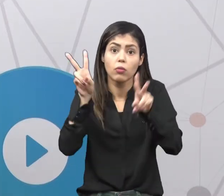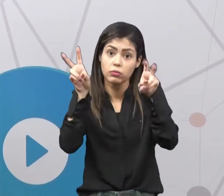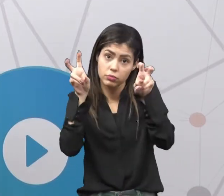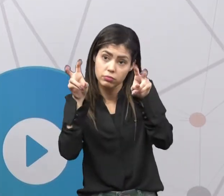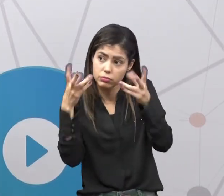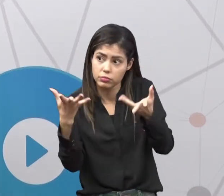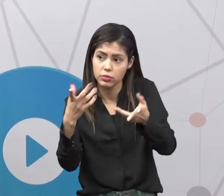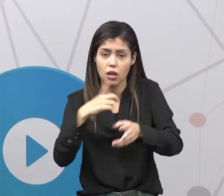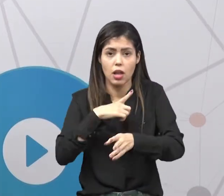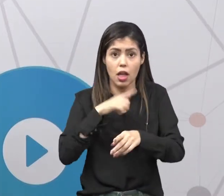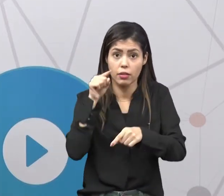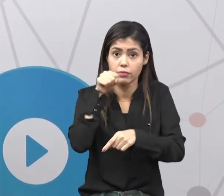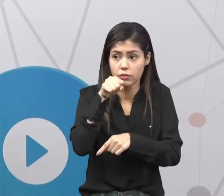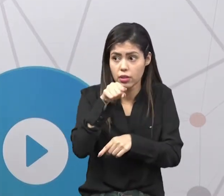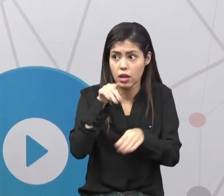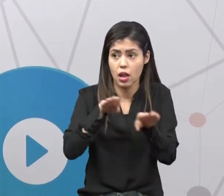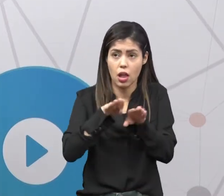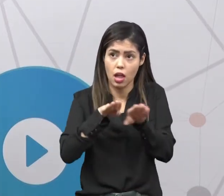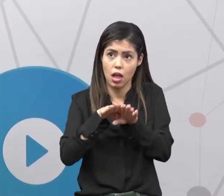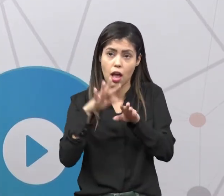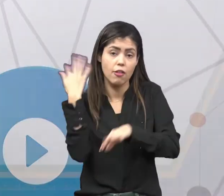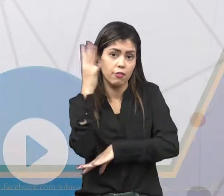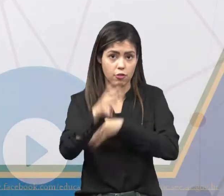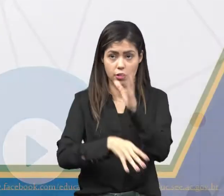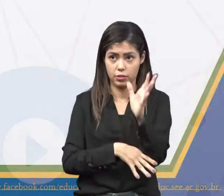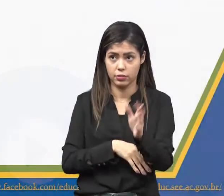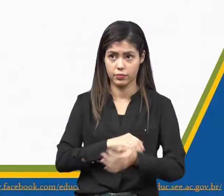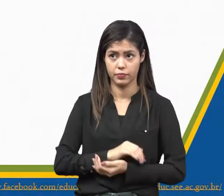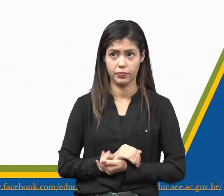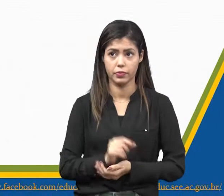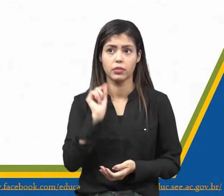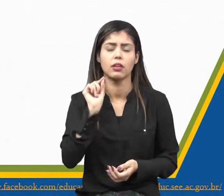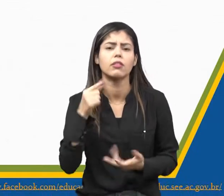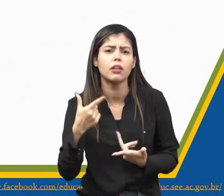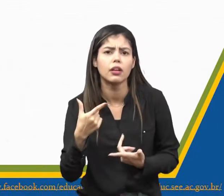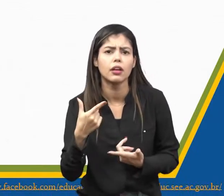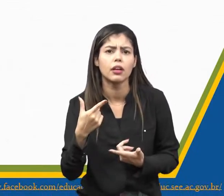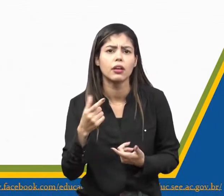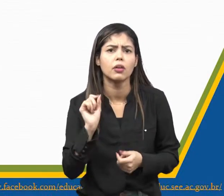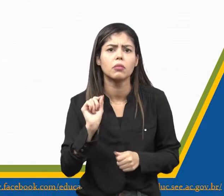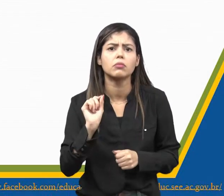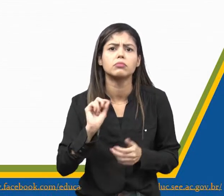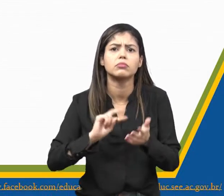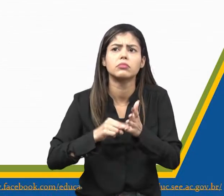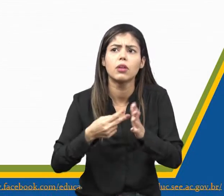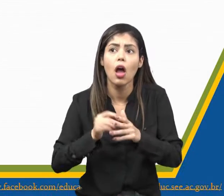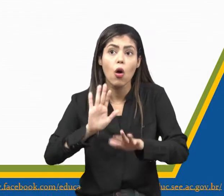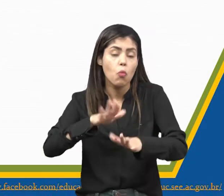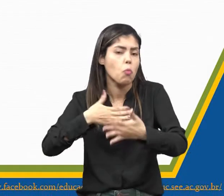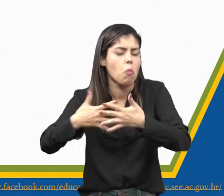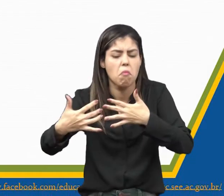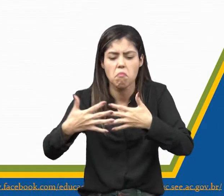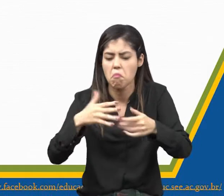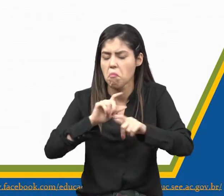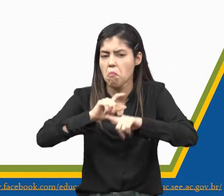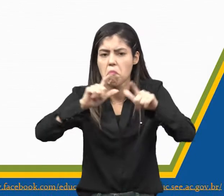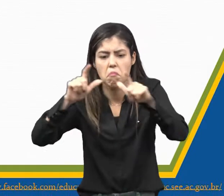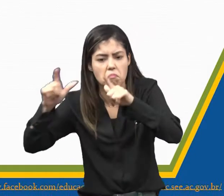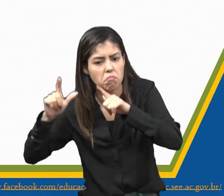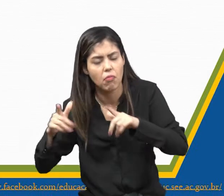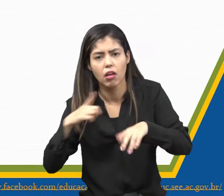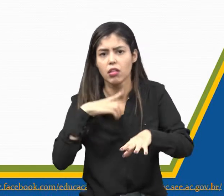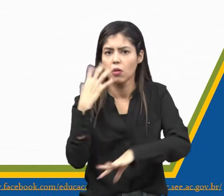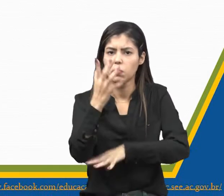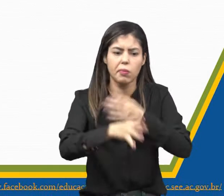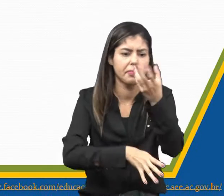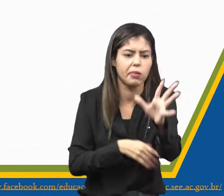conceito para definir a respeito de floresta, né? Que a floresta, a definição de floresta é qualquer área que é coberta de